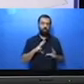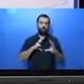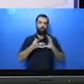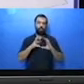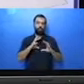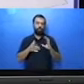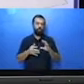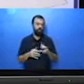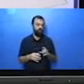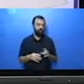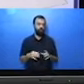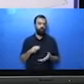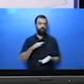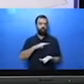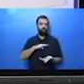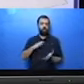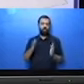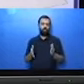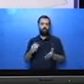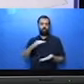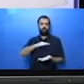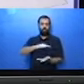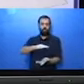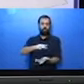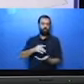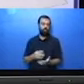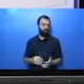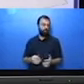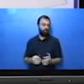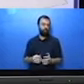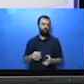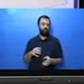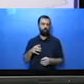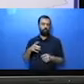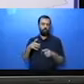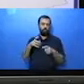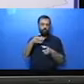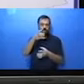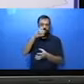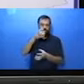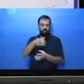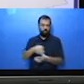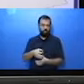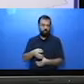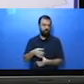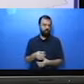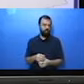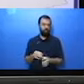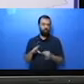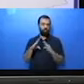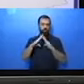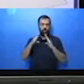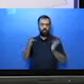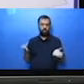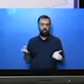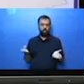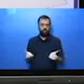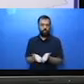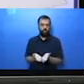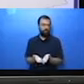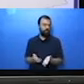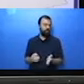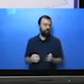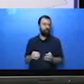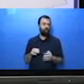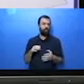nós temos o paralelepípedo, nós temos o cilindro, nós temos a pirâmide triangular, nós temos um